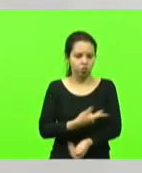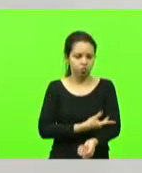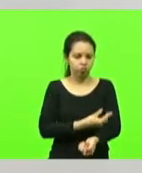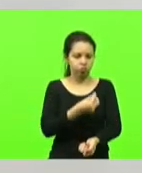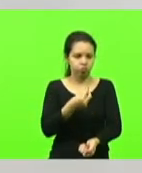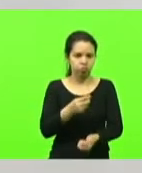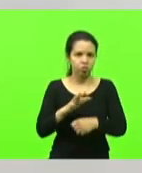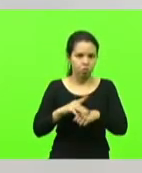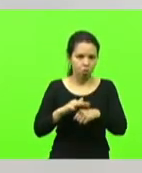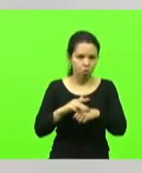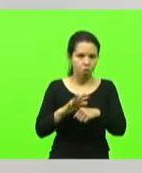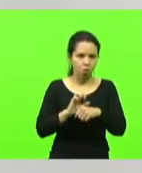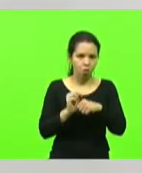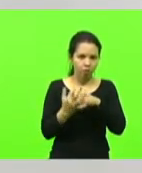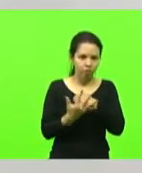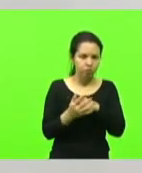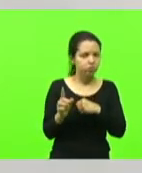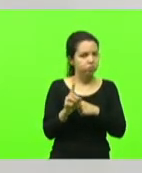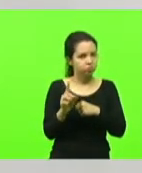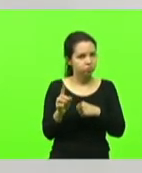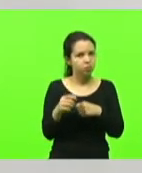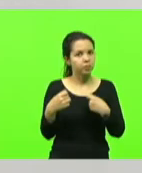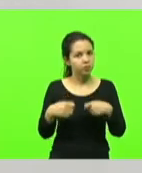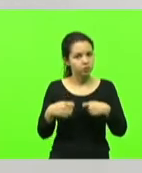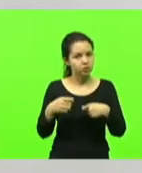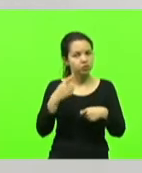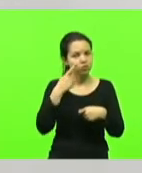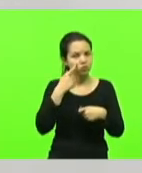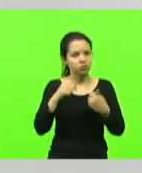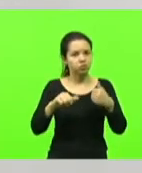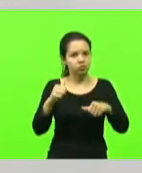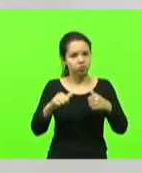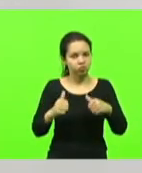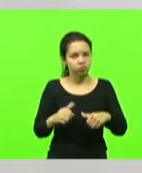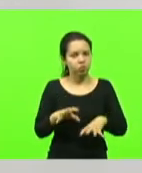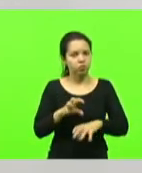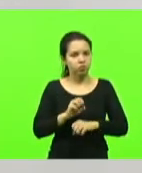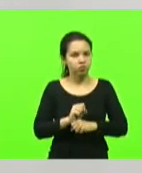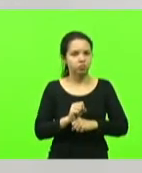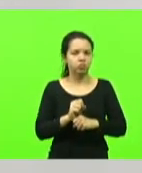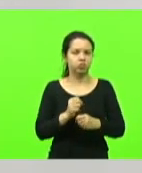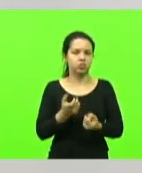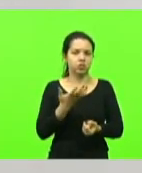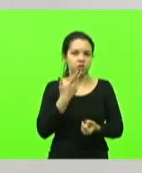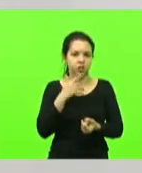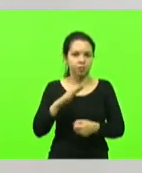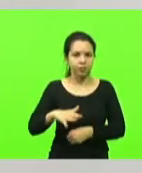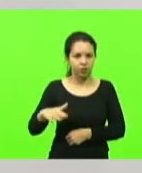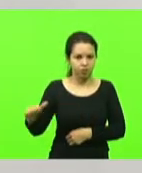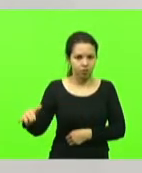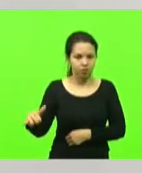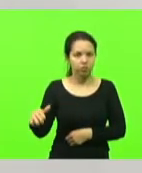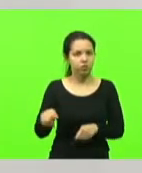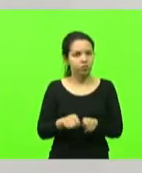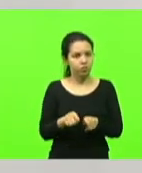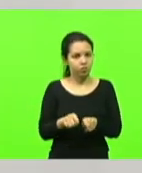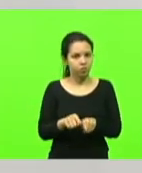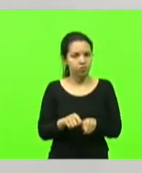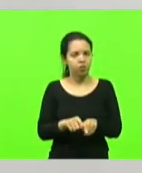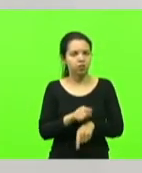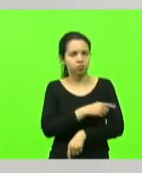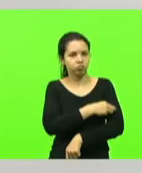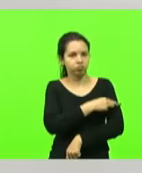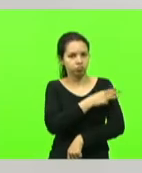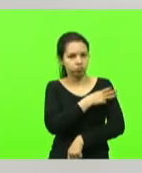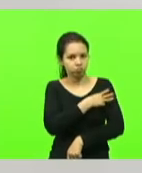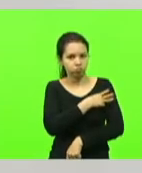de contaminação das crianças pequenas? Menciono também que os poucos casos que tivemos no fundamental, onde a turma toda foi